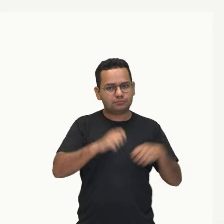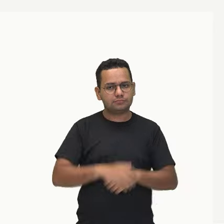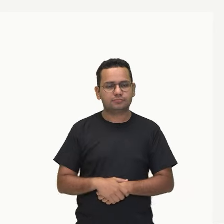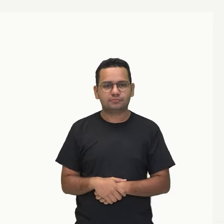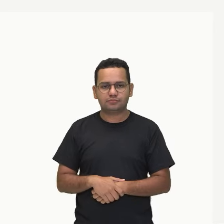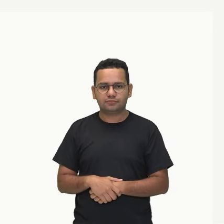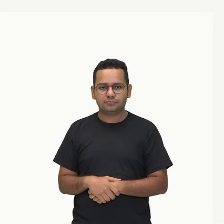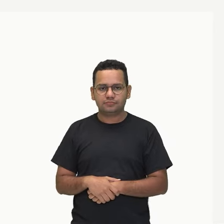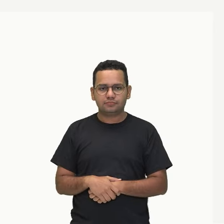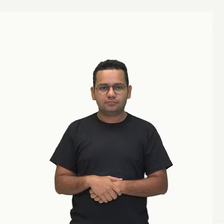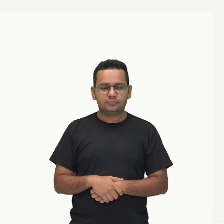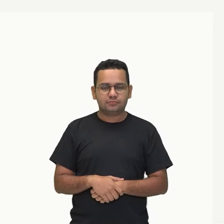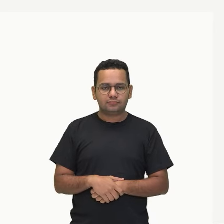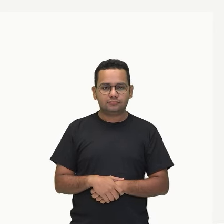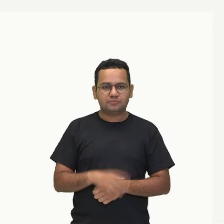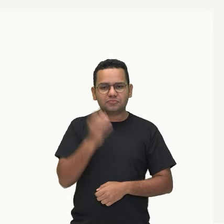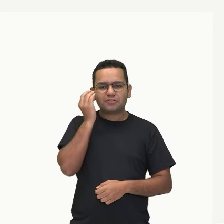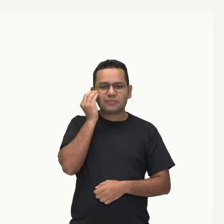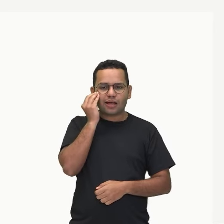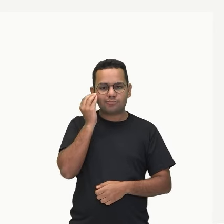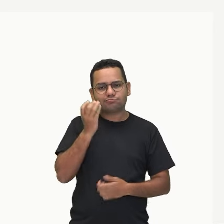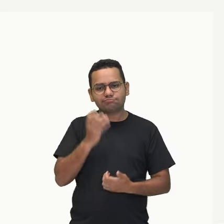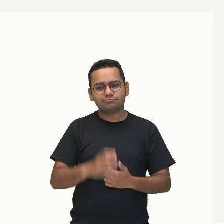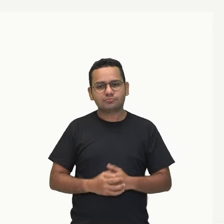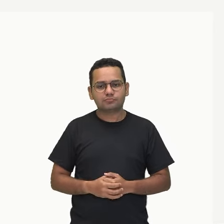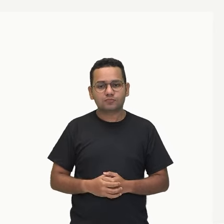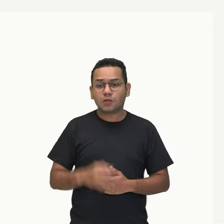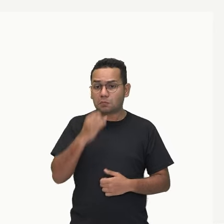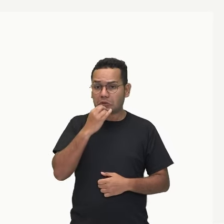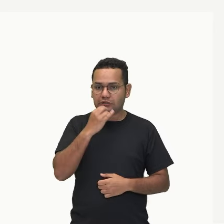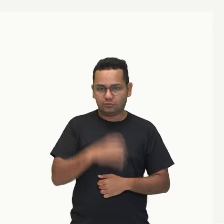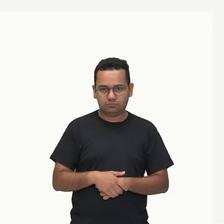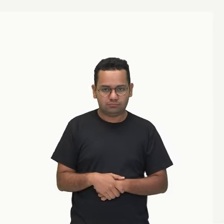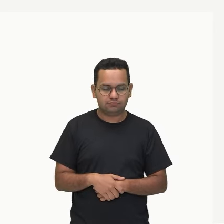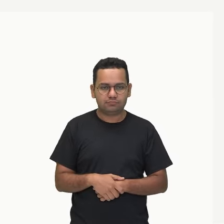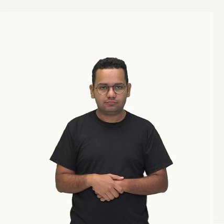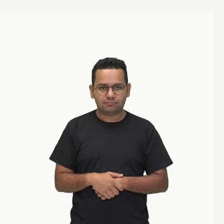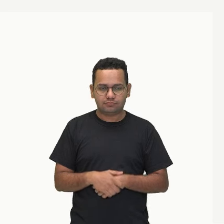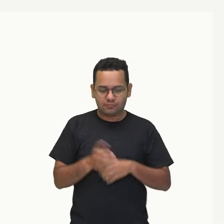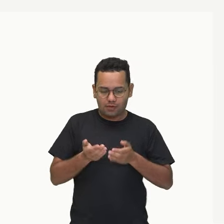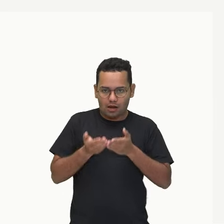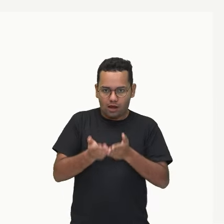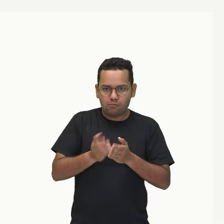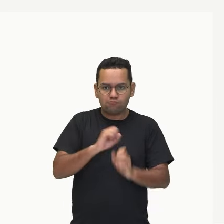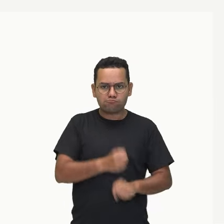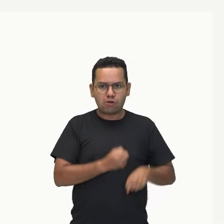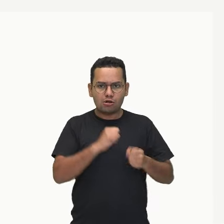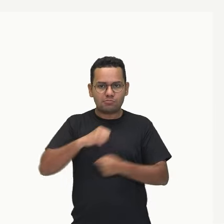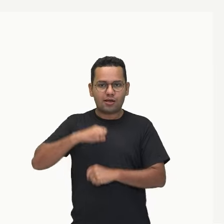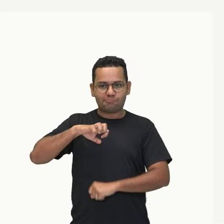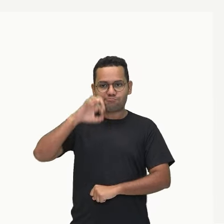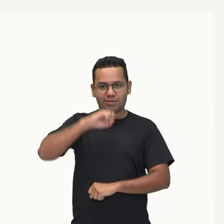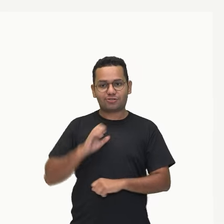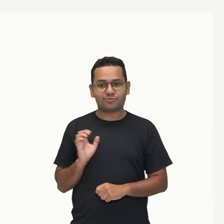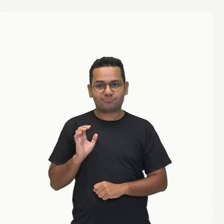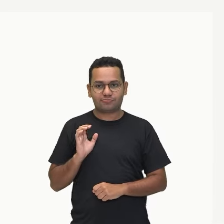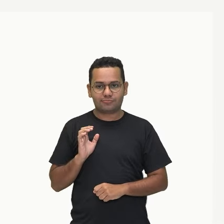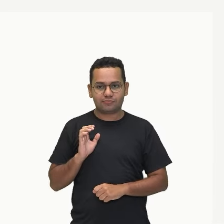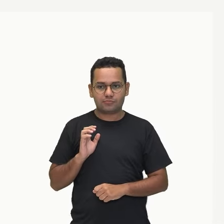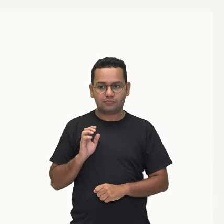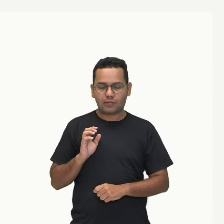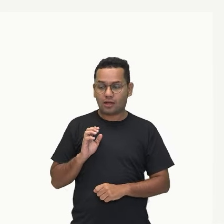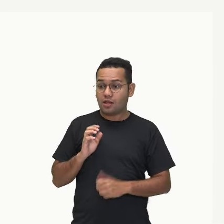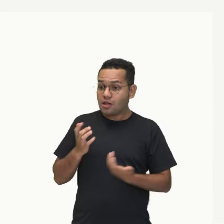gente verificar. Eu aprendi a remar, eu sei que o rio secou, né? Eu sei aonde eu posso